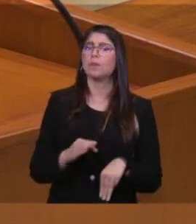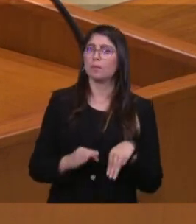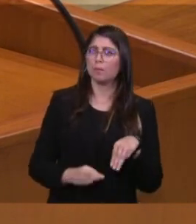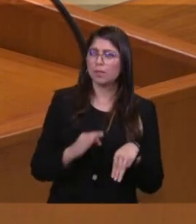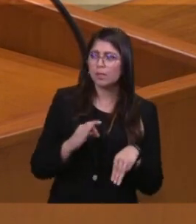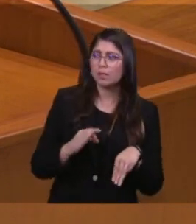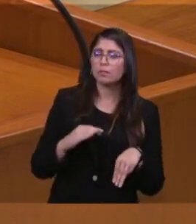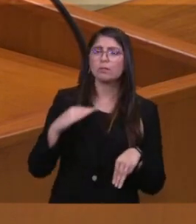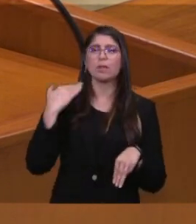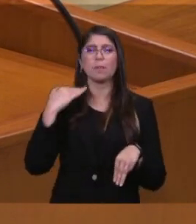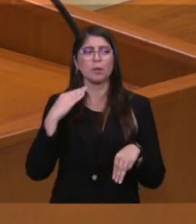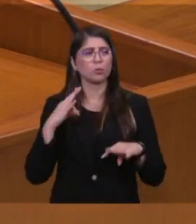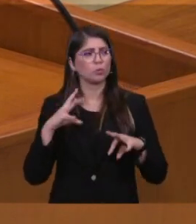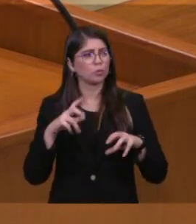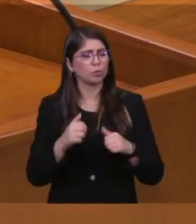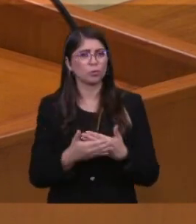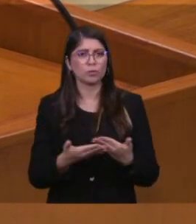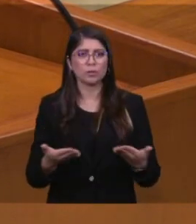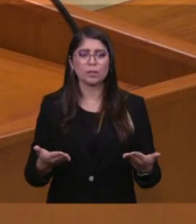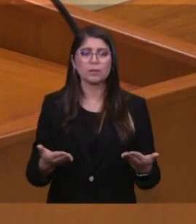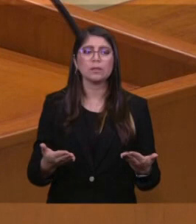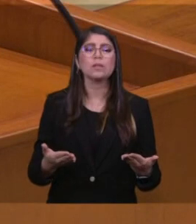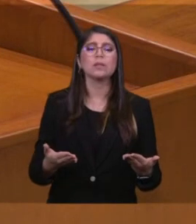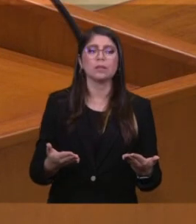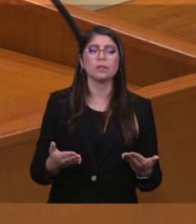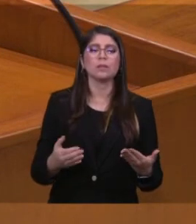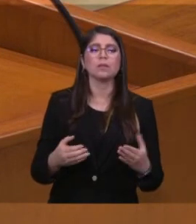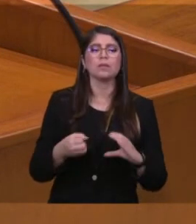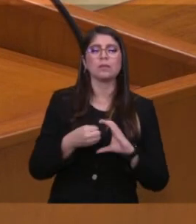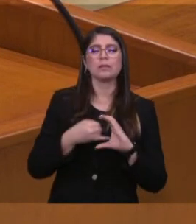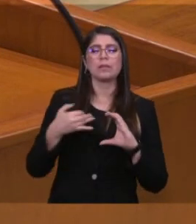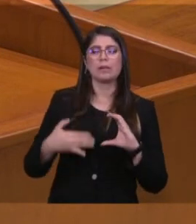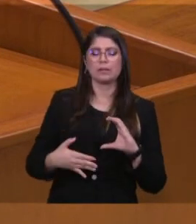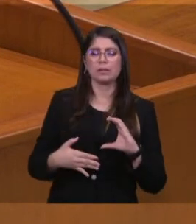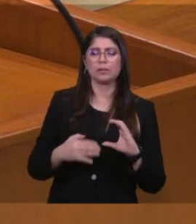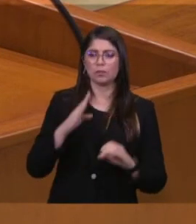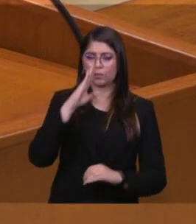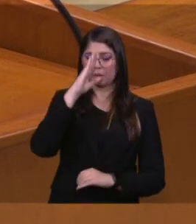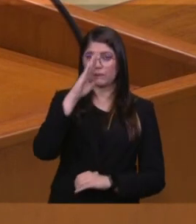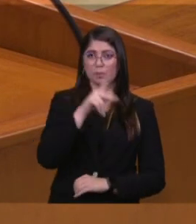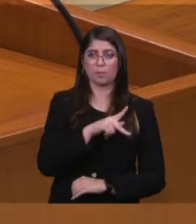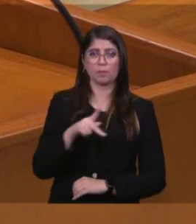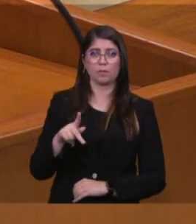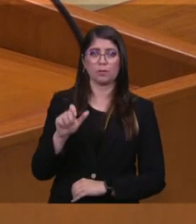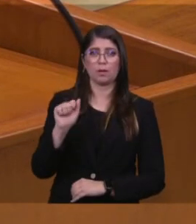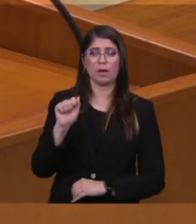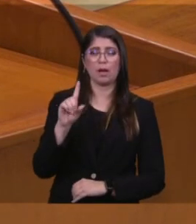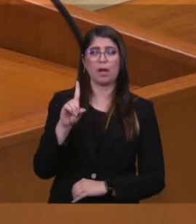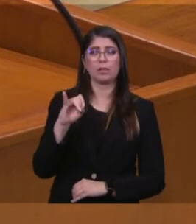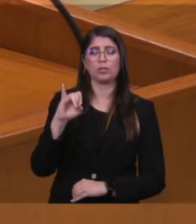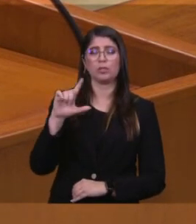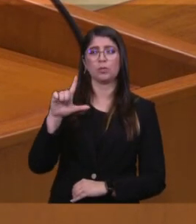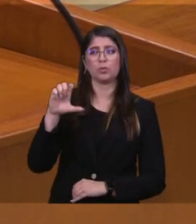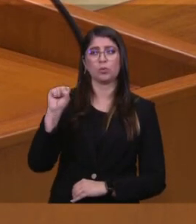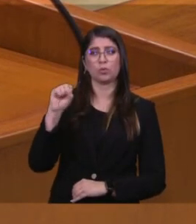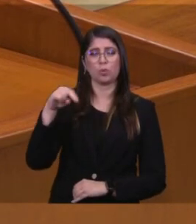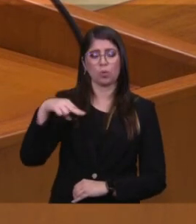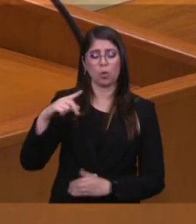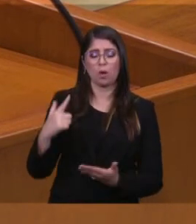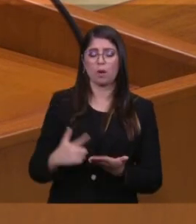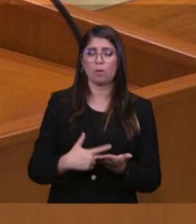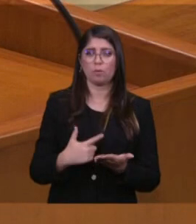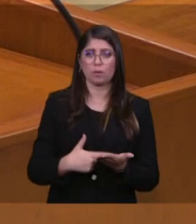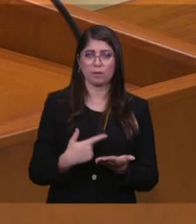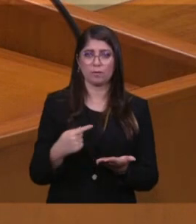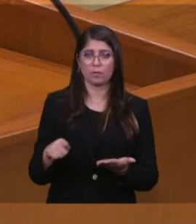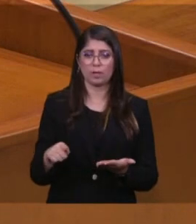senhores ministros, no aspecto principiológico, como nos ensina o professor Adilson José Moreira, no livro, na sua obra,